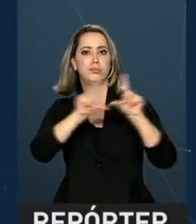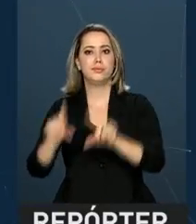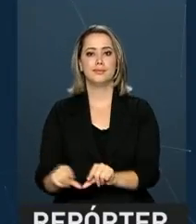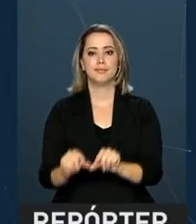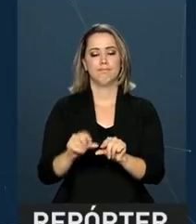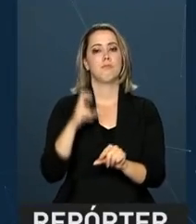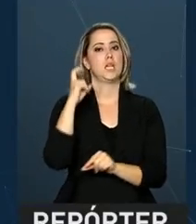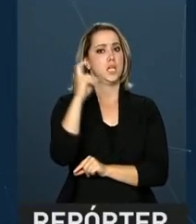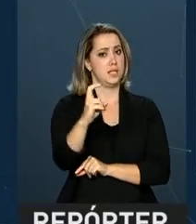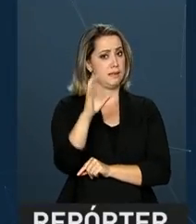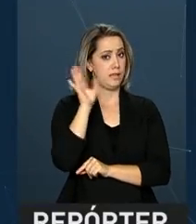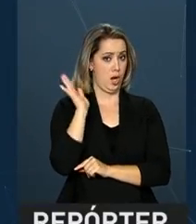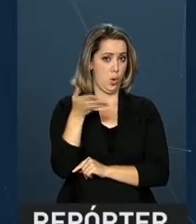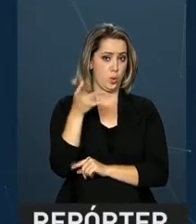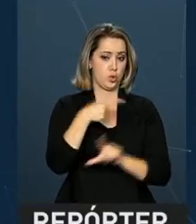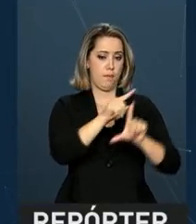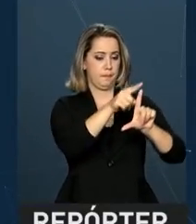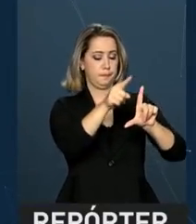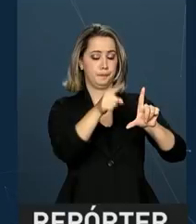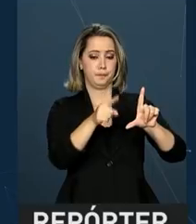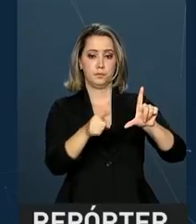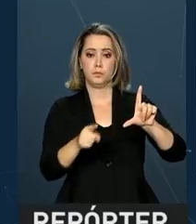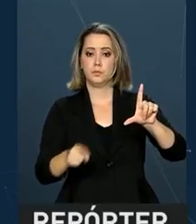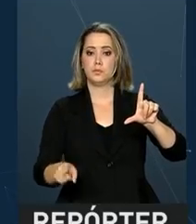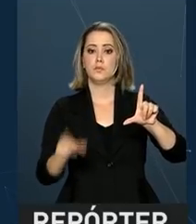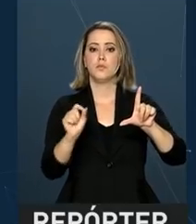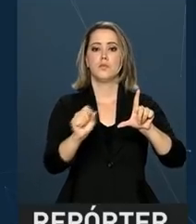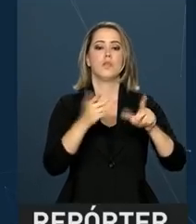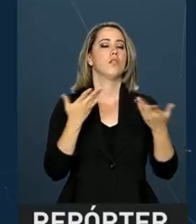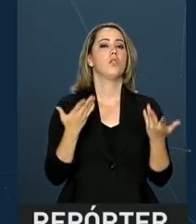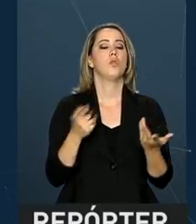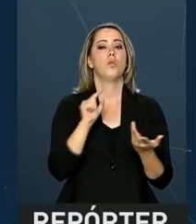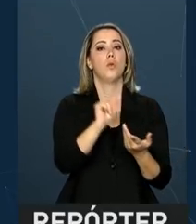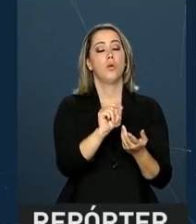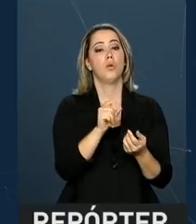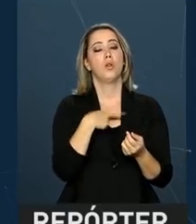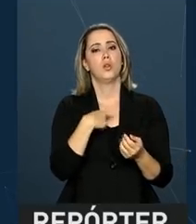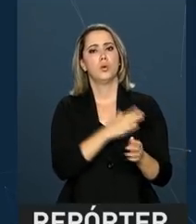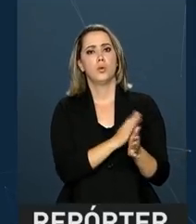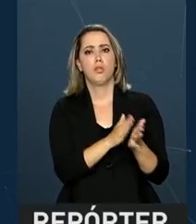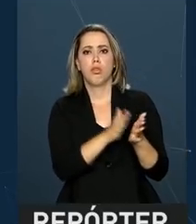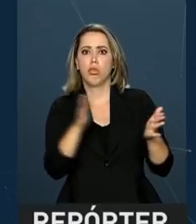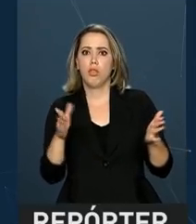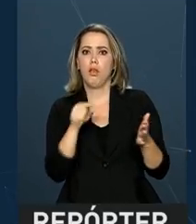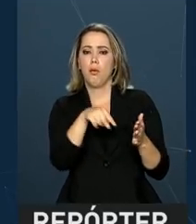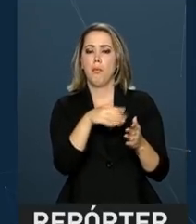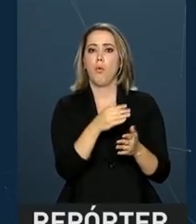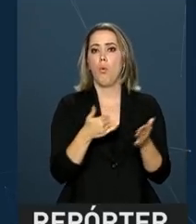5 quedas de outubro do ano passado a abril deste ano. No período, os juros caíram de